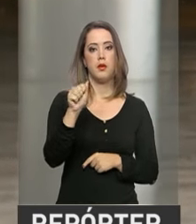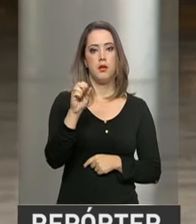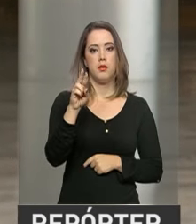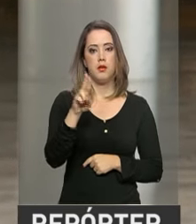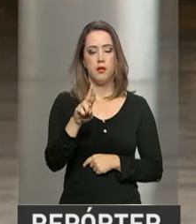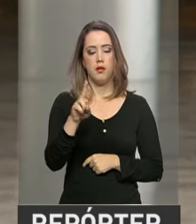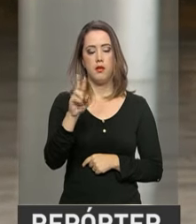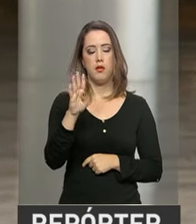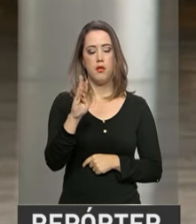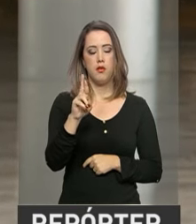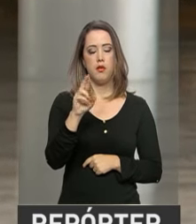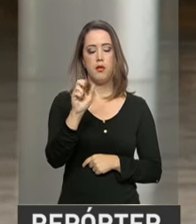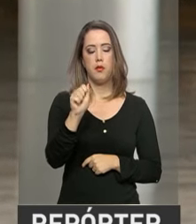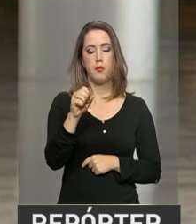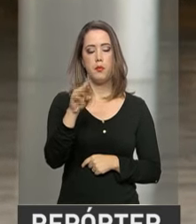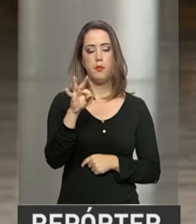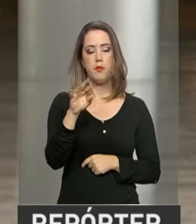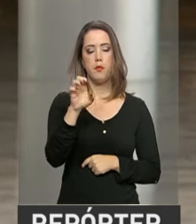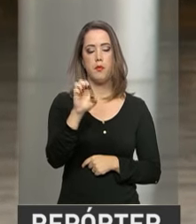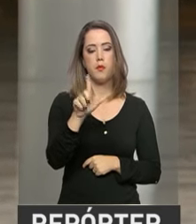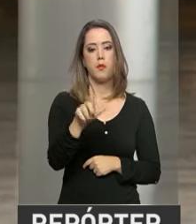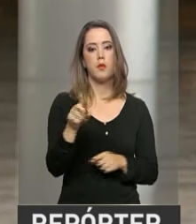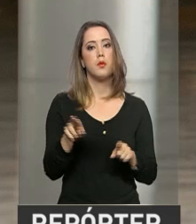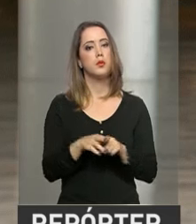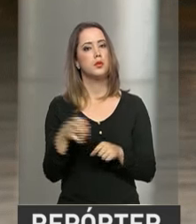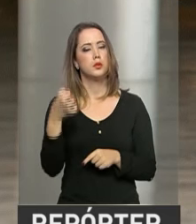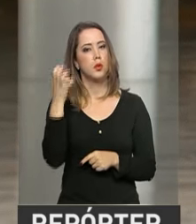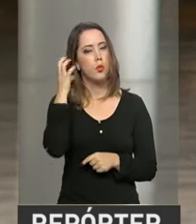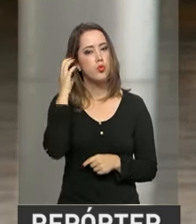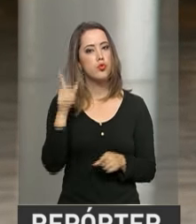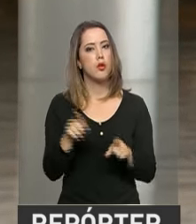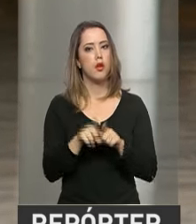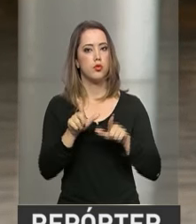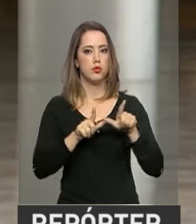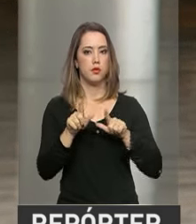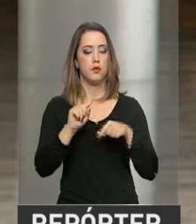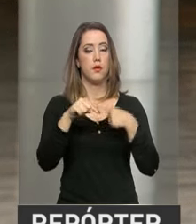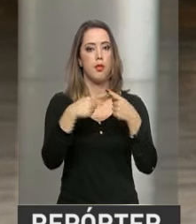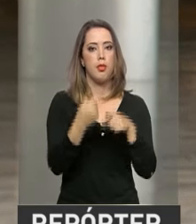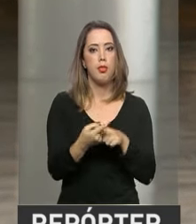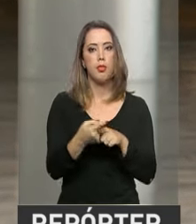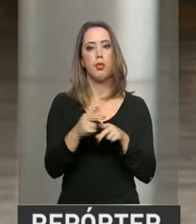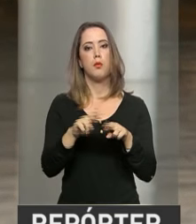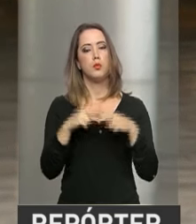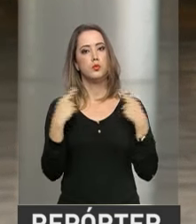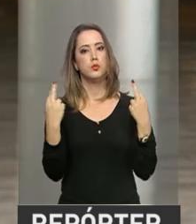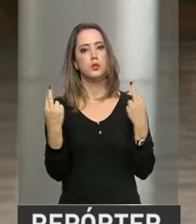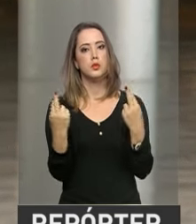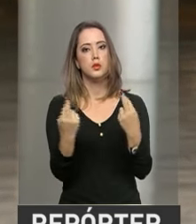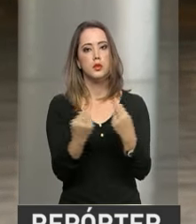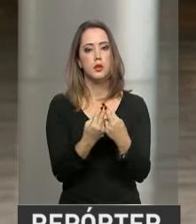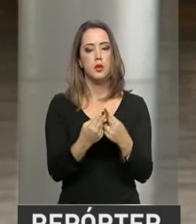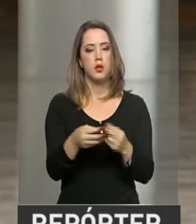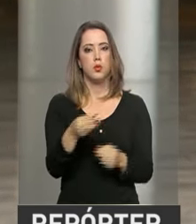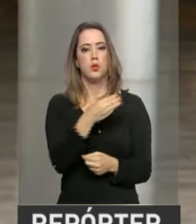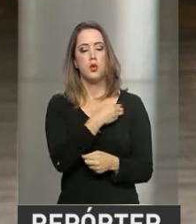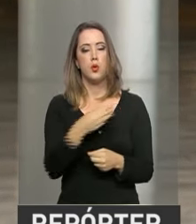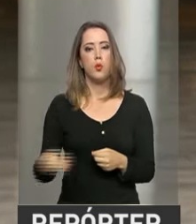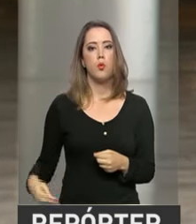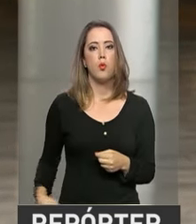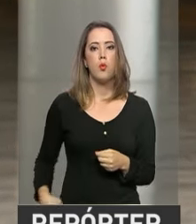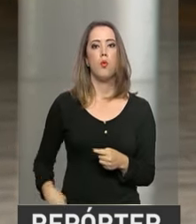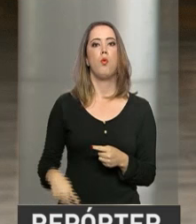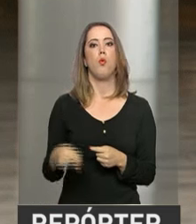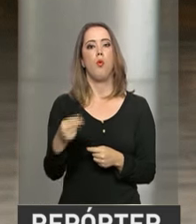Associação Brasileira de Rádio e Televisão. Daqui a pouco, a partir de 11:15, Michel Temer recebe Augusto Nardes, ministro do Tribunal de